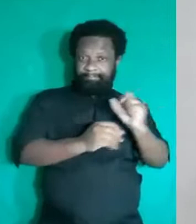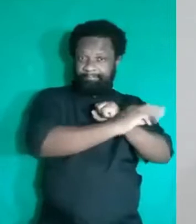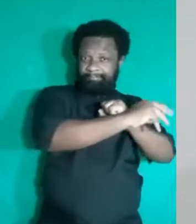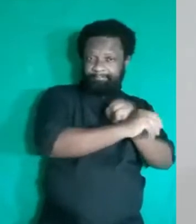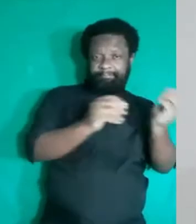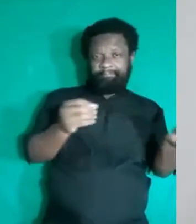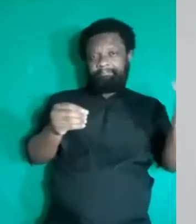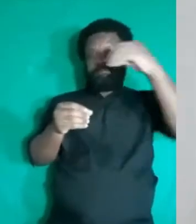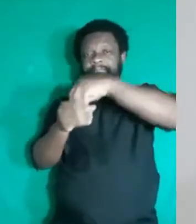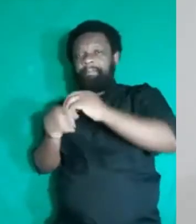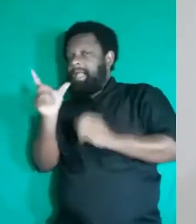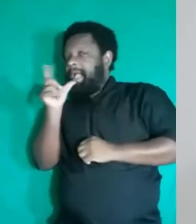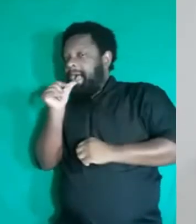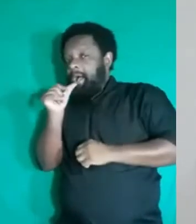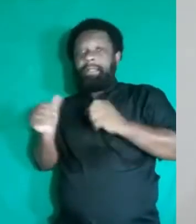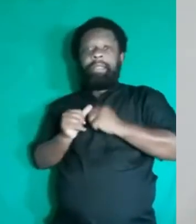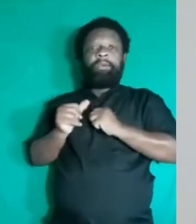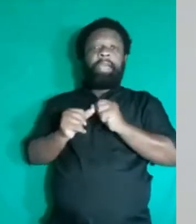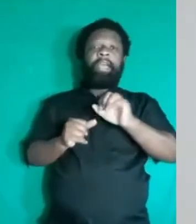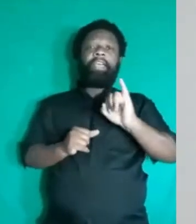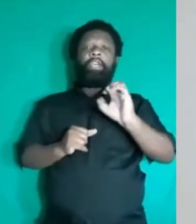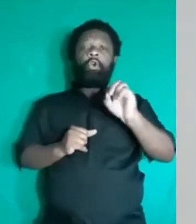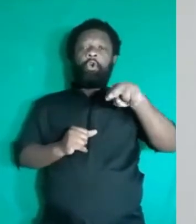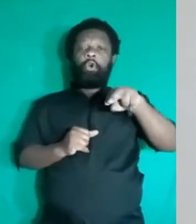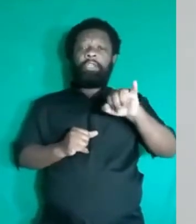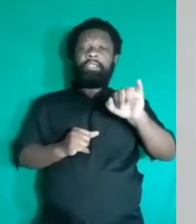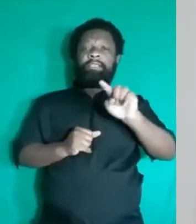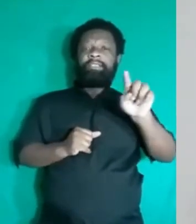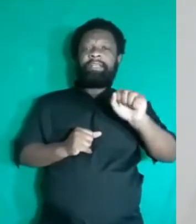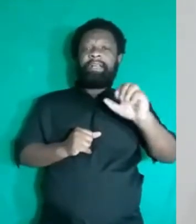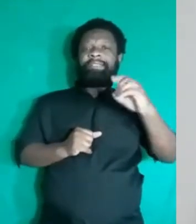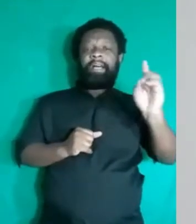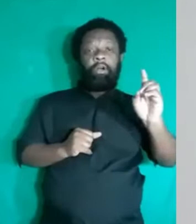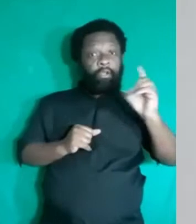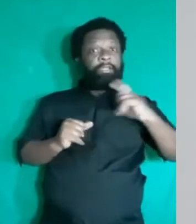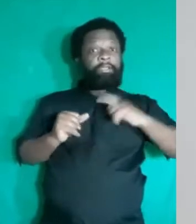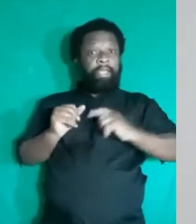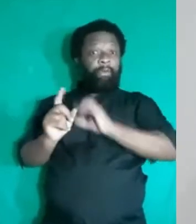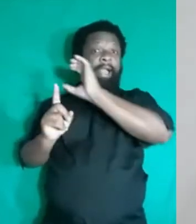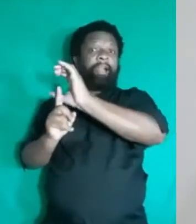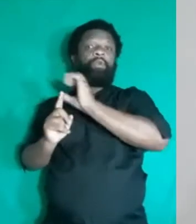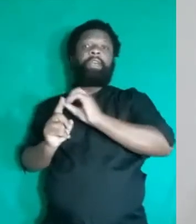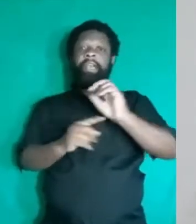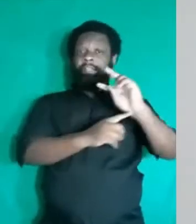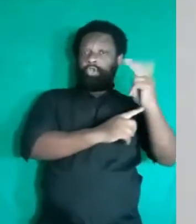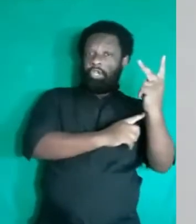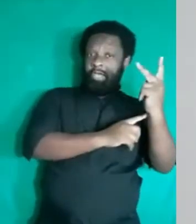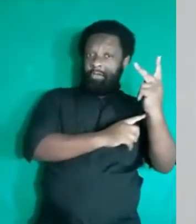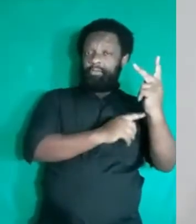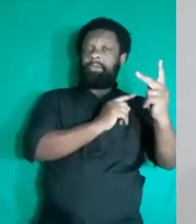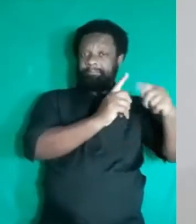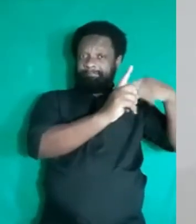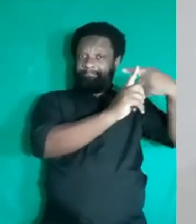toda substância que em água, ou seja, em meio aquoso, sofre um processo chamado de ionização e gera